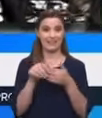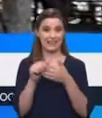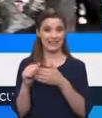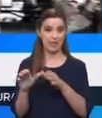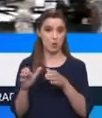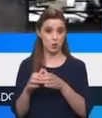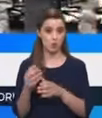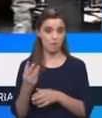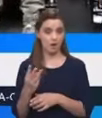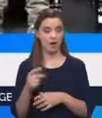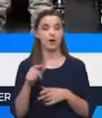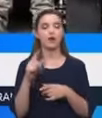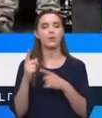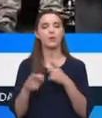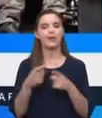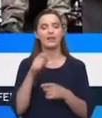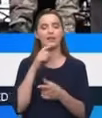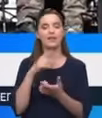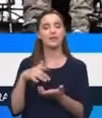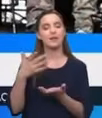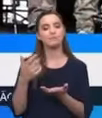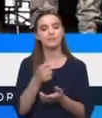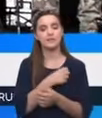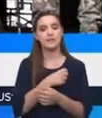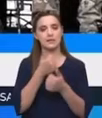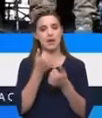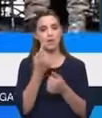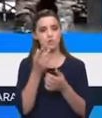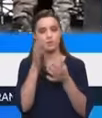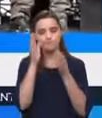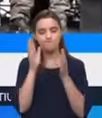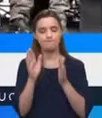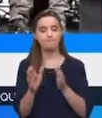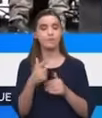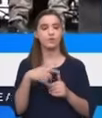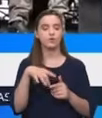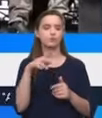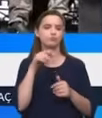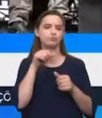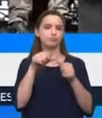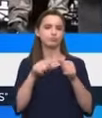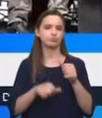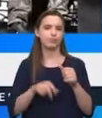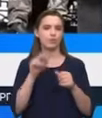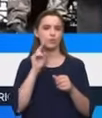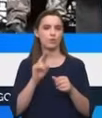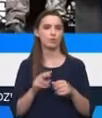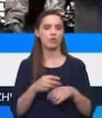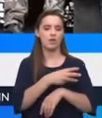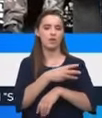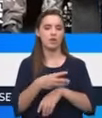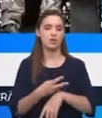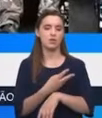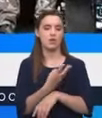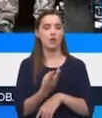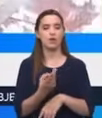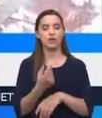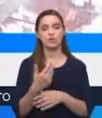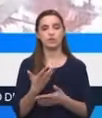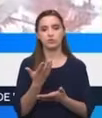manobra, porque estas declarações que acabámos de ver, que terão sido gravadas há cerca de 3 horas, pela hora que indicava de